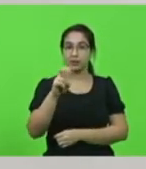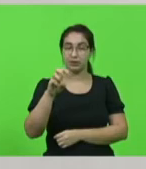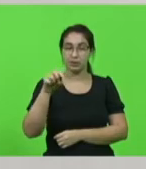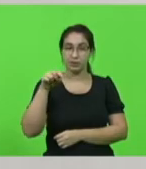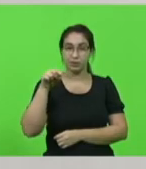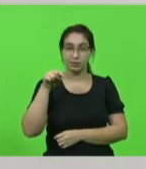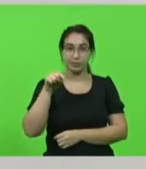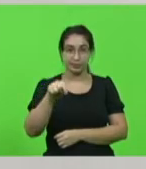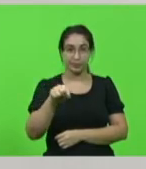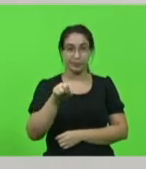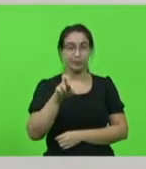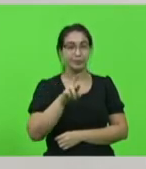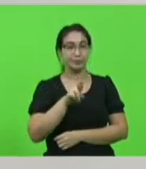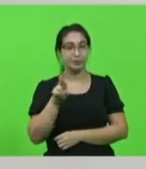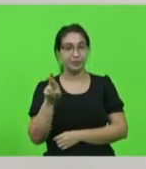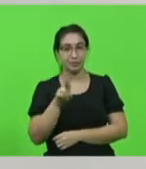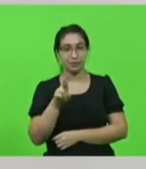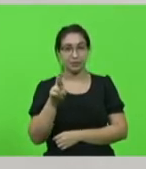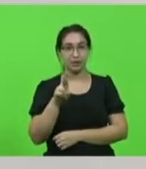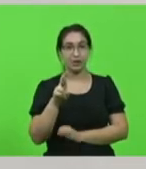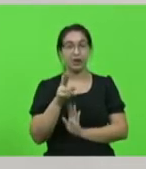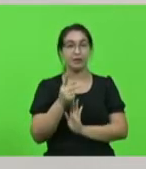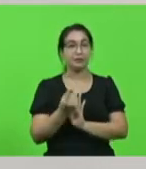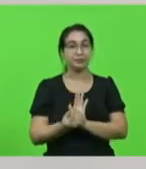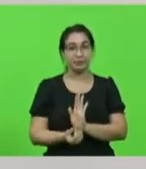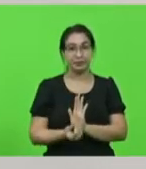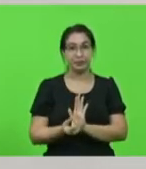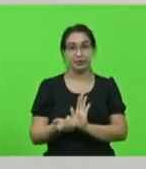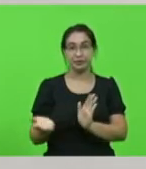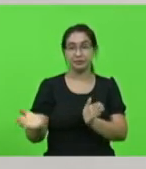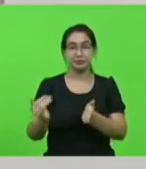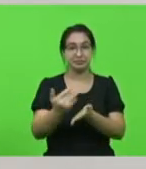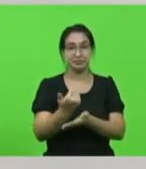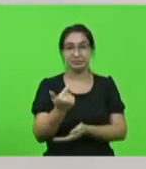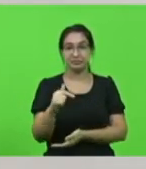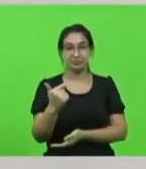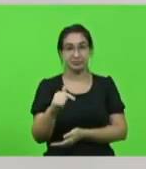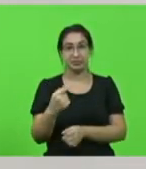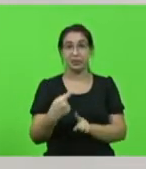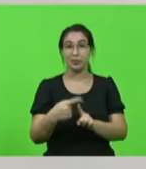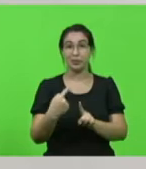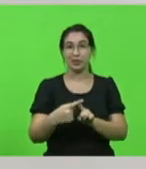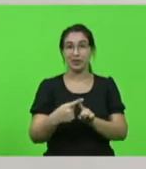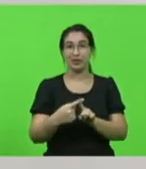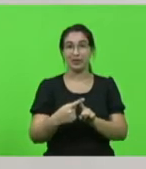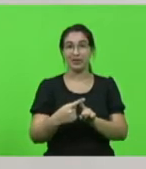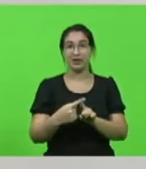reais de um dinheiro que não foi arrecadado pela subutilização